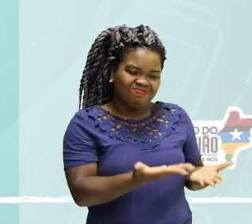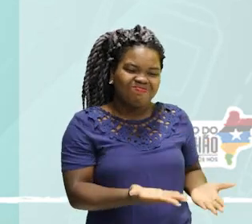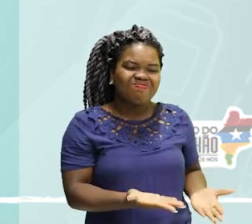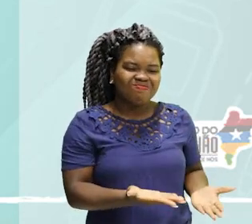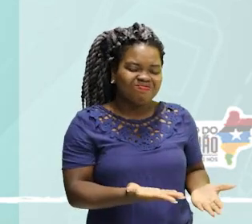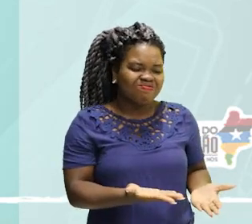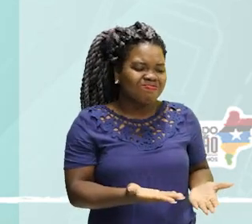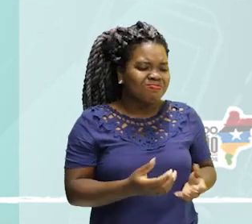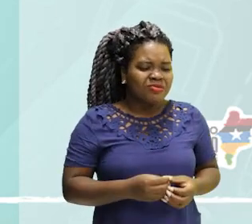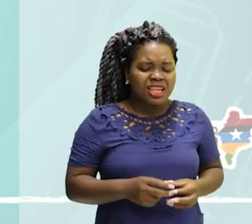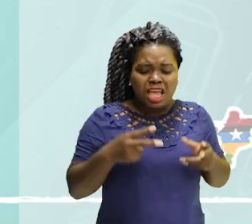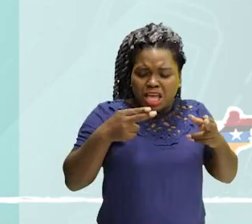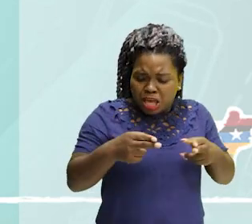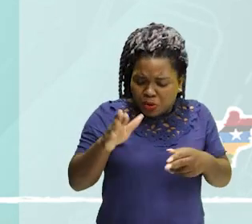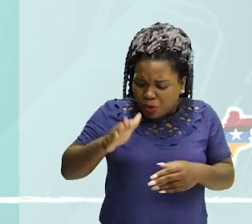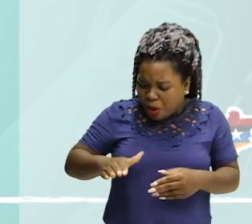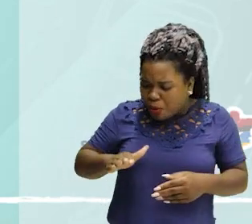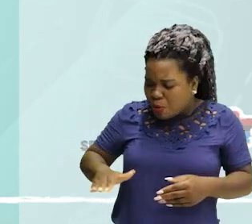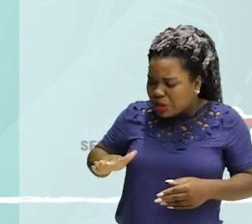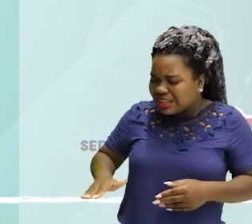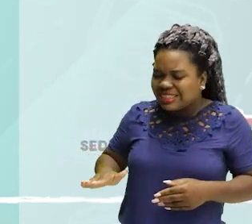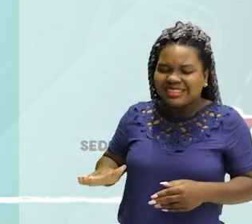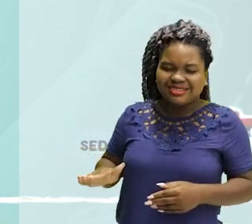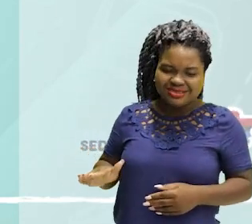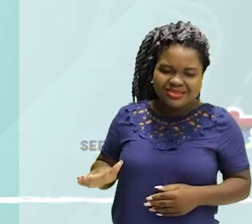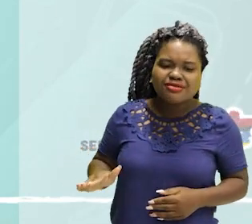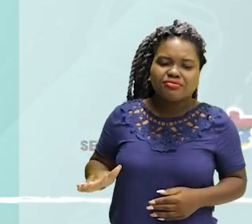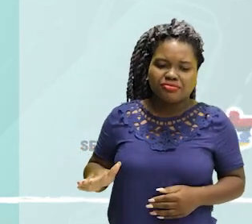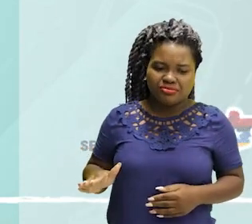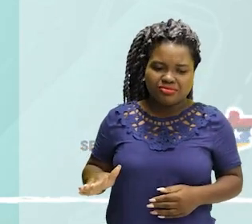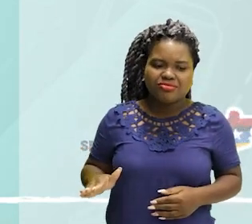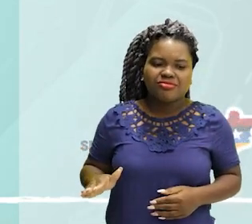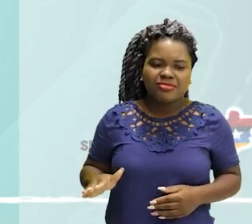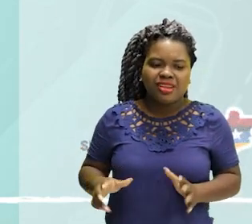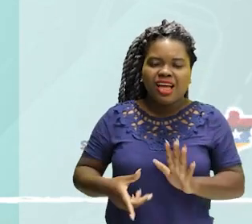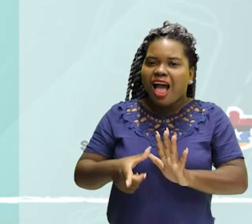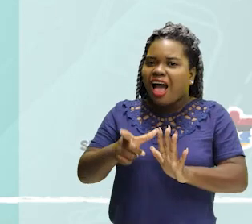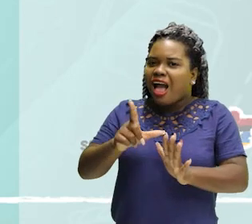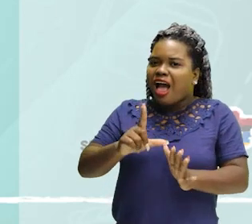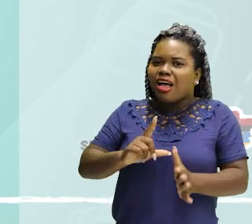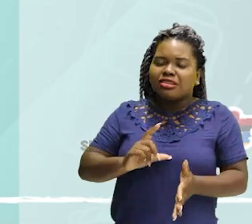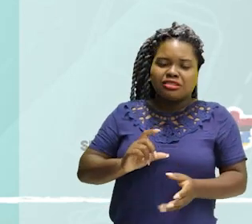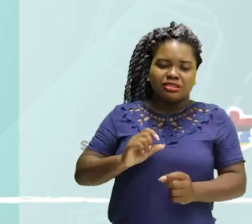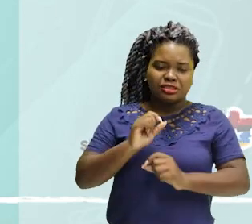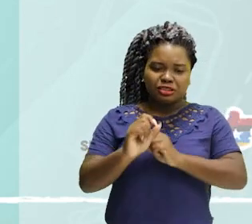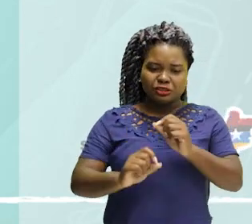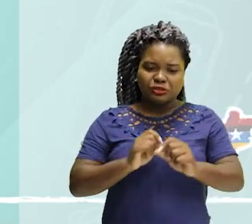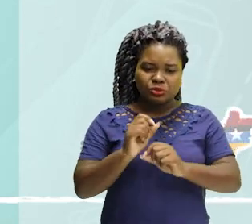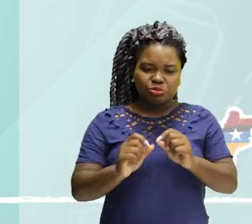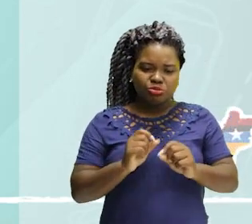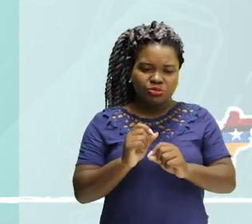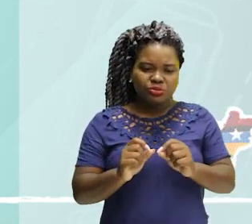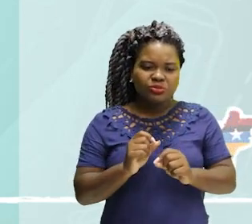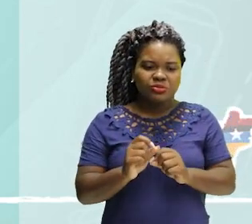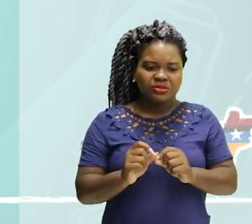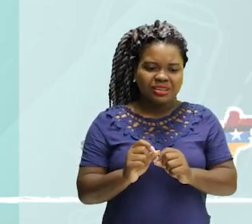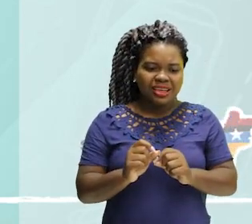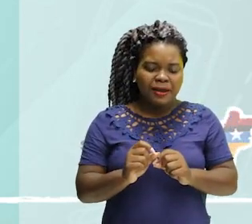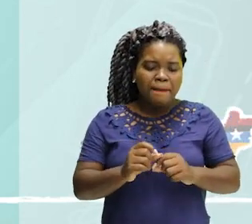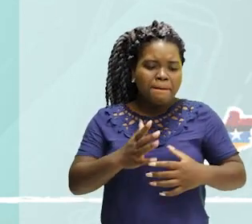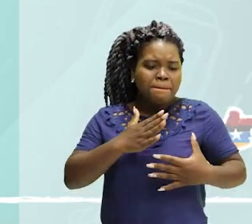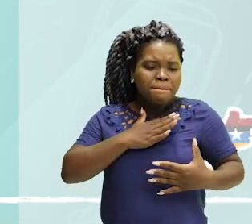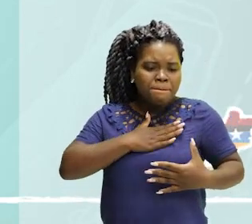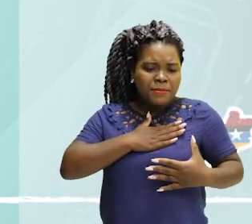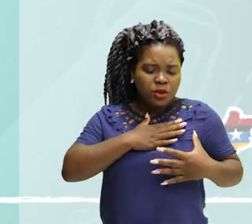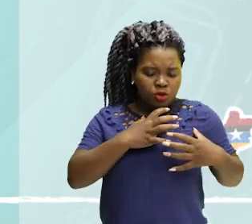Como a criança que vagueia o canto, ante o mistério da amplidão suspensa, meu